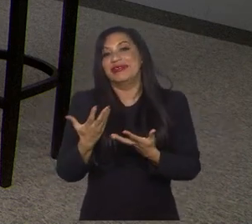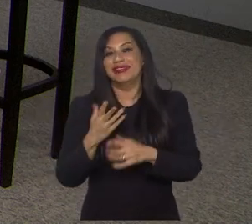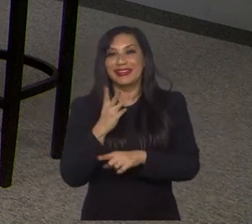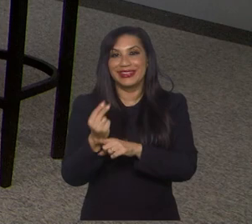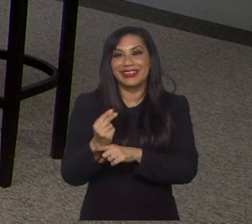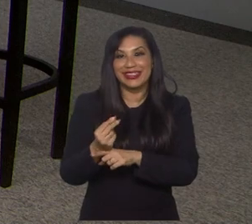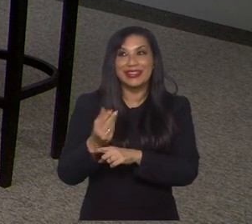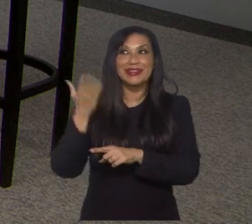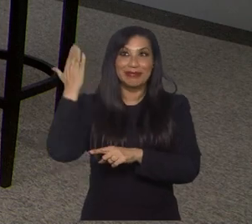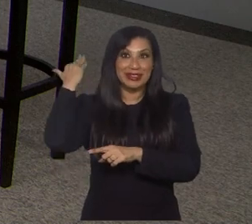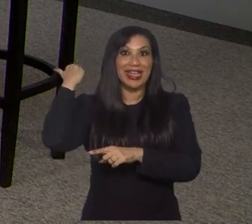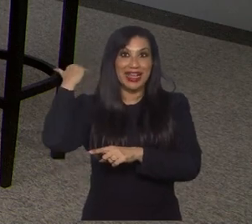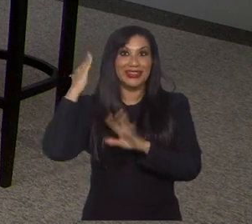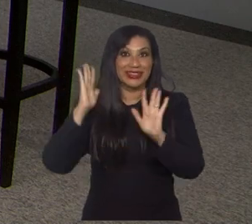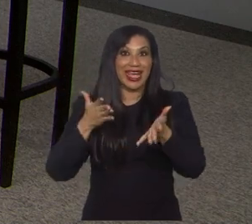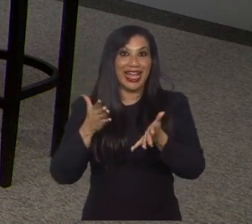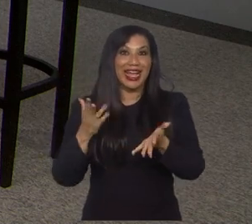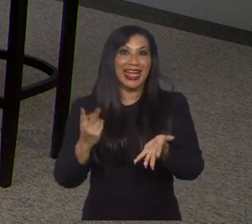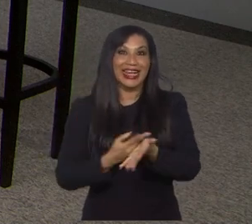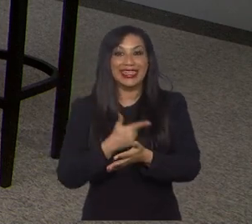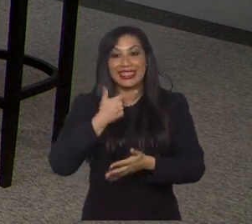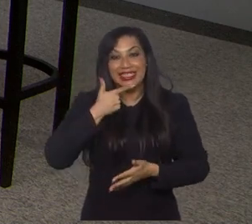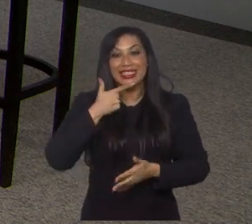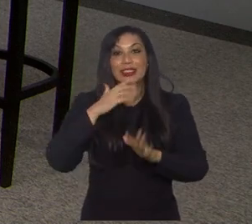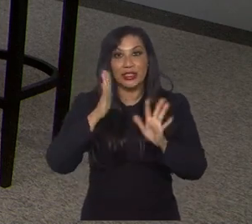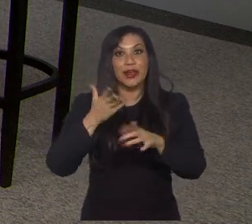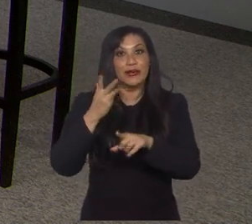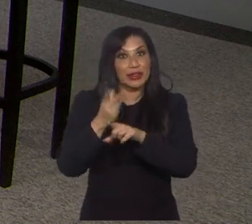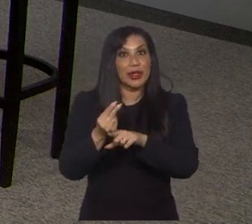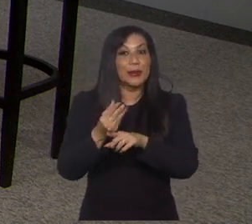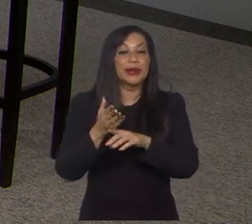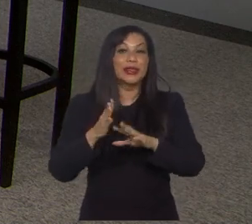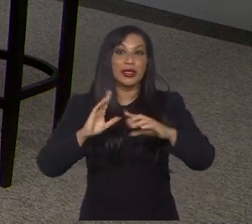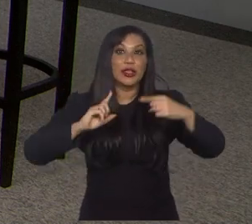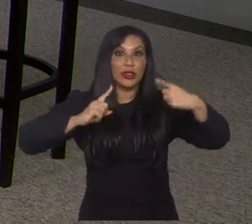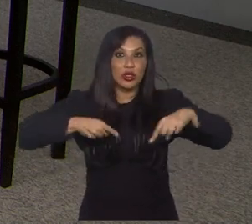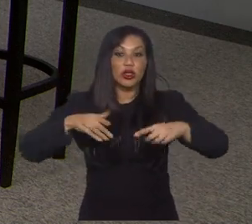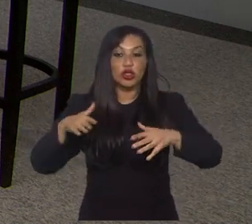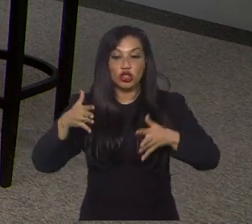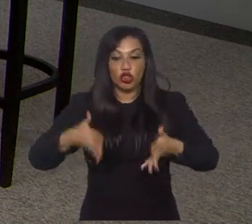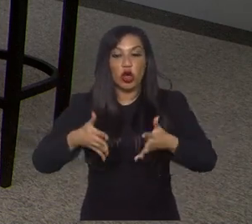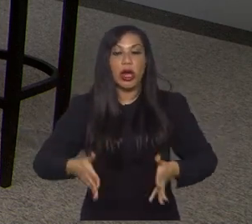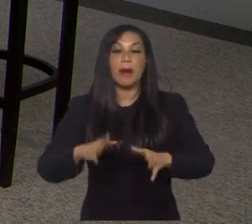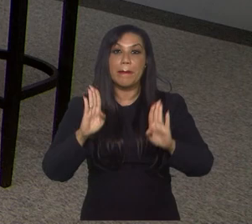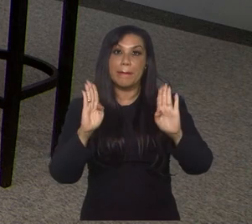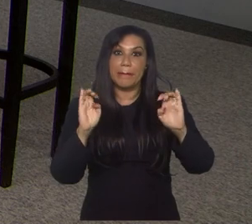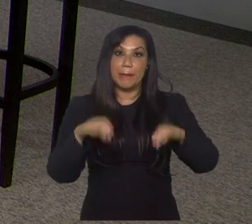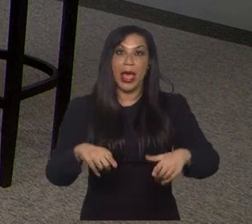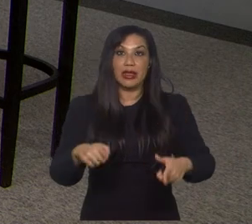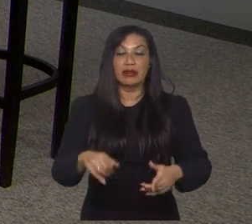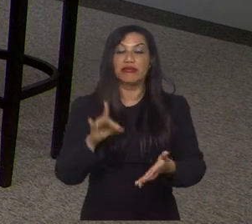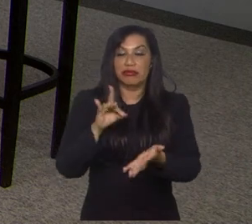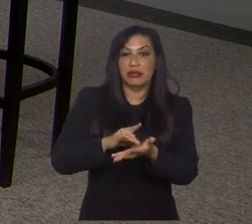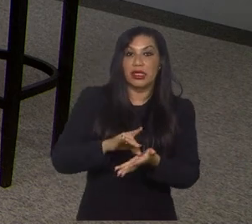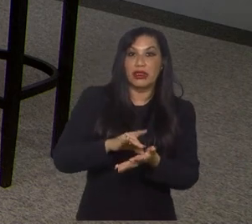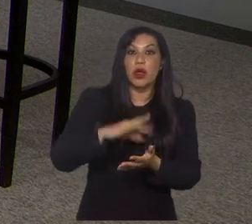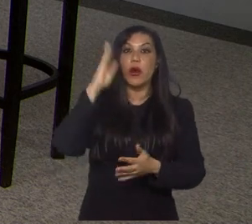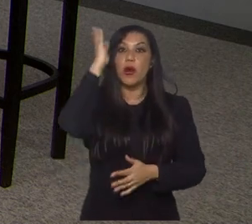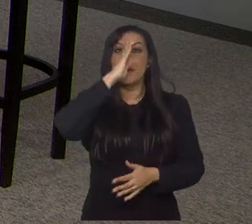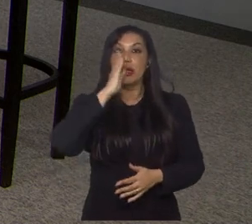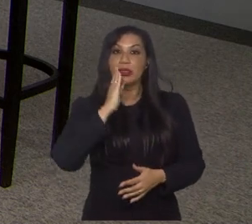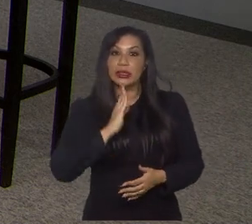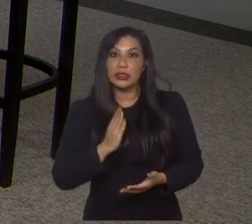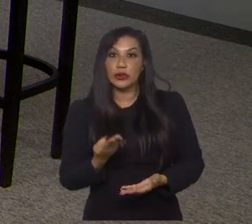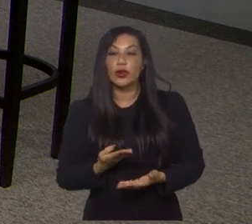Vencemos contra elas. Tá aí, já deu uma risadinha de nervoso. Não, mas assim, vencemos contra elas, jogamos muito bem. Assim, a gente venceu e convenceu. Tá? Sim, o Brasil, é